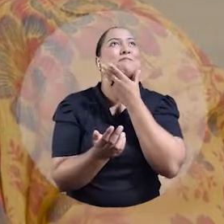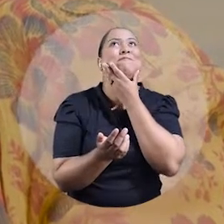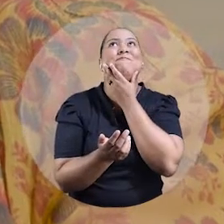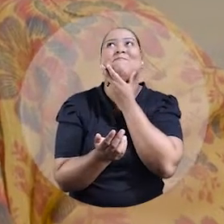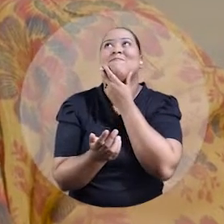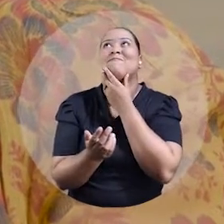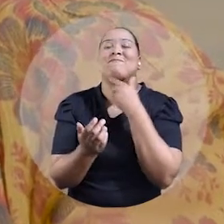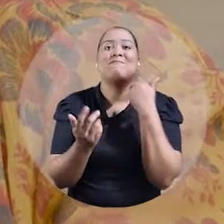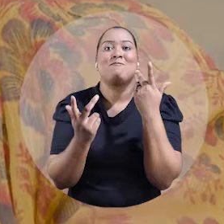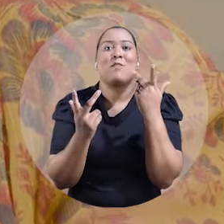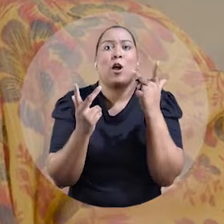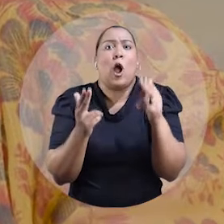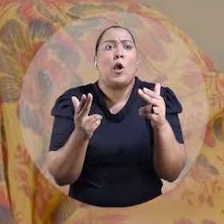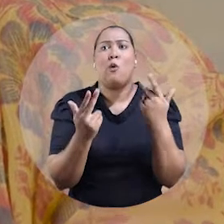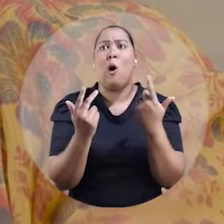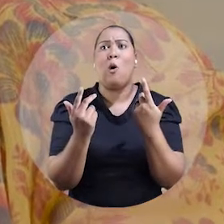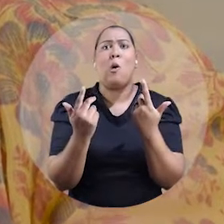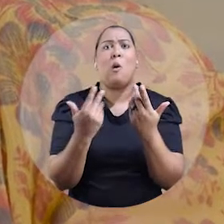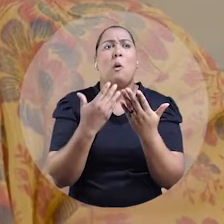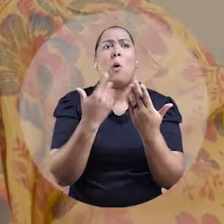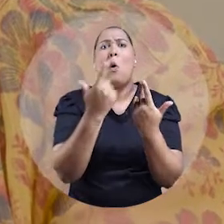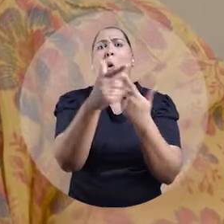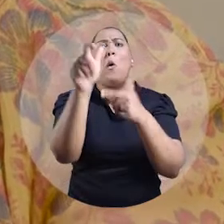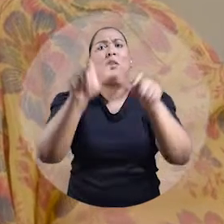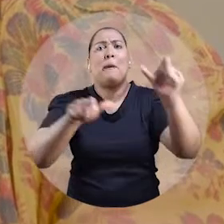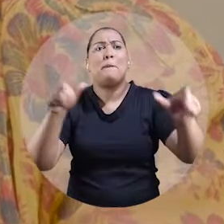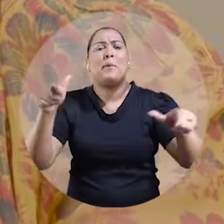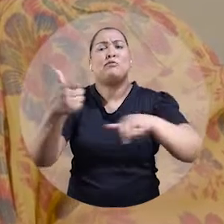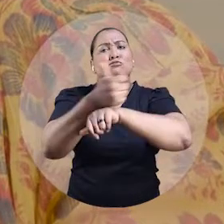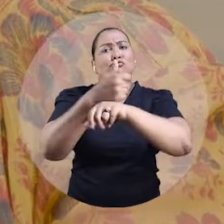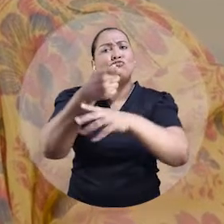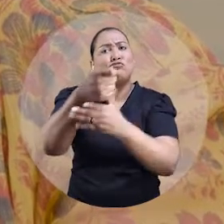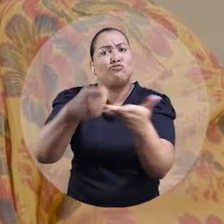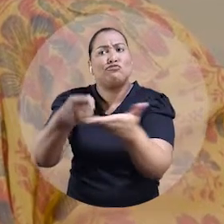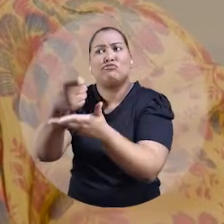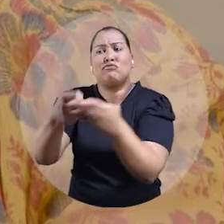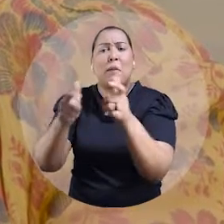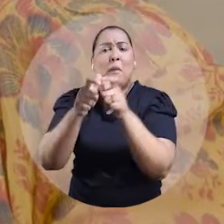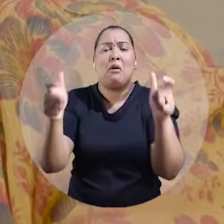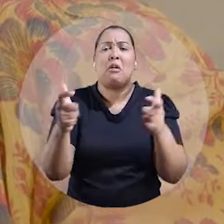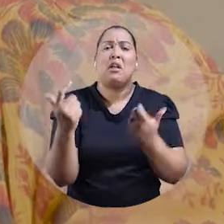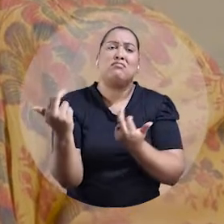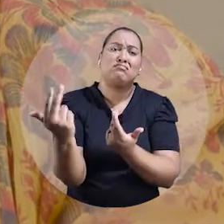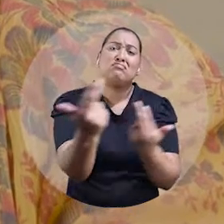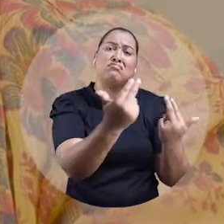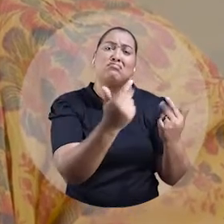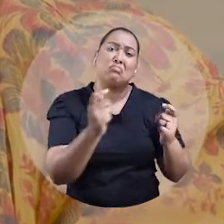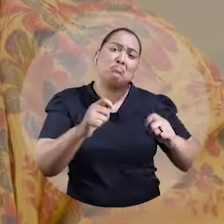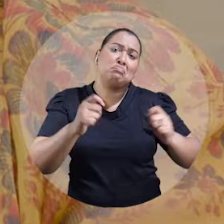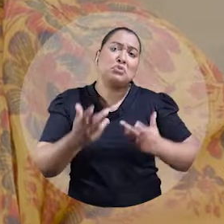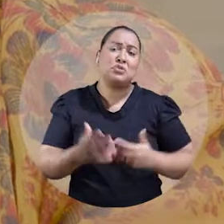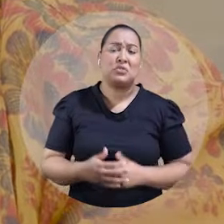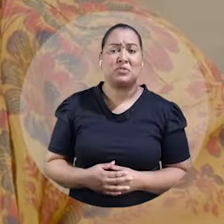o procedimento de todos os escritores, da maioria dos escritores, digamos.